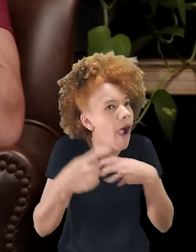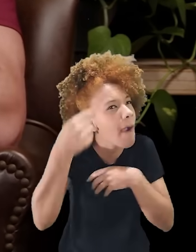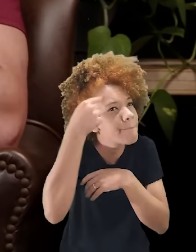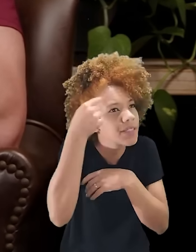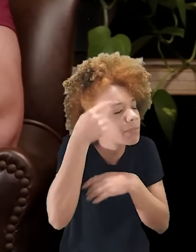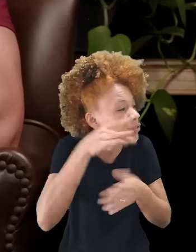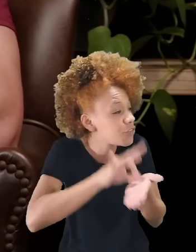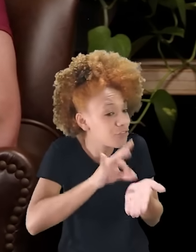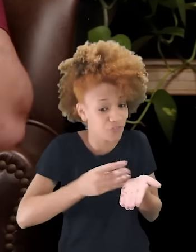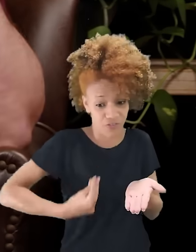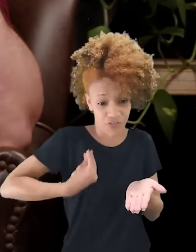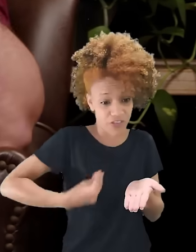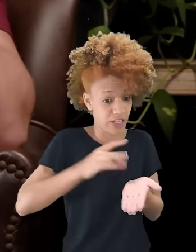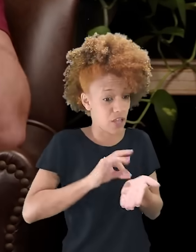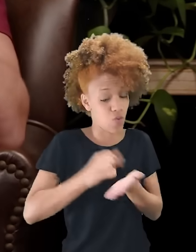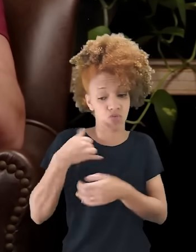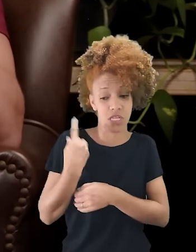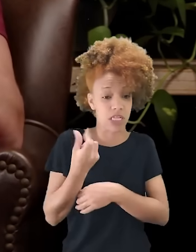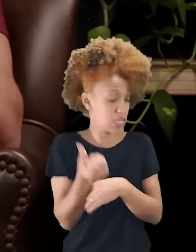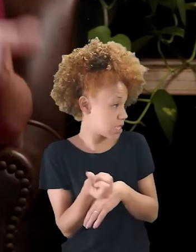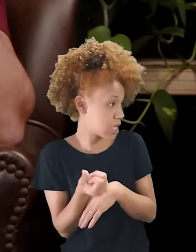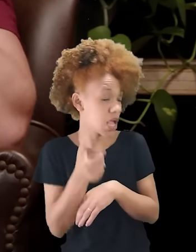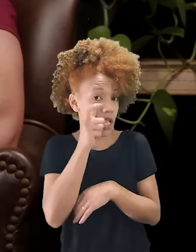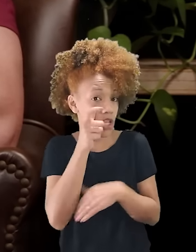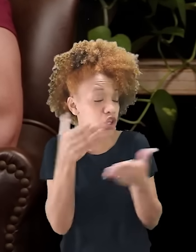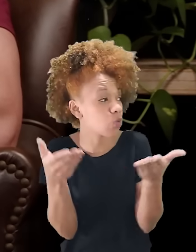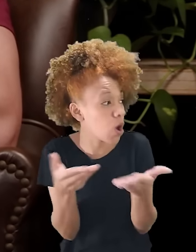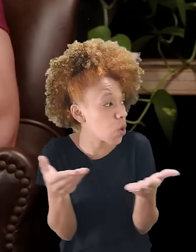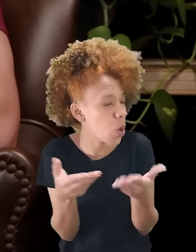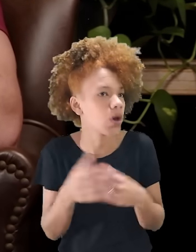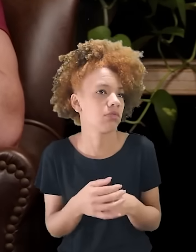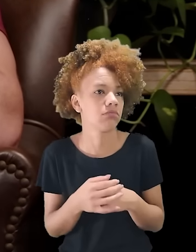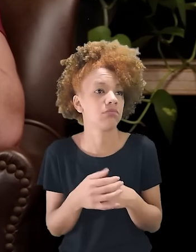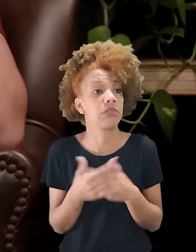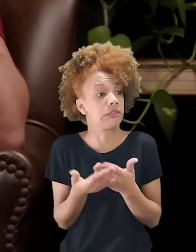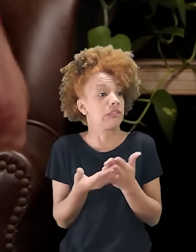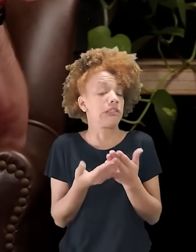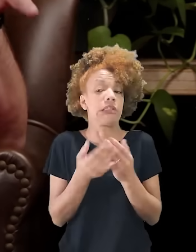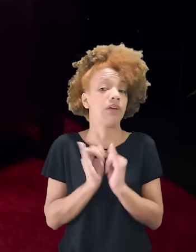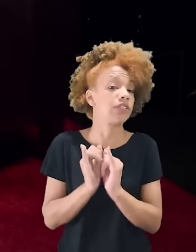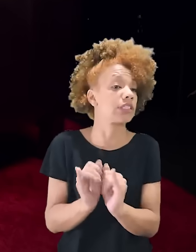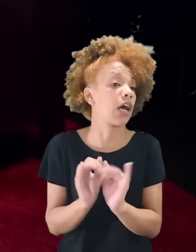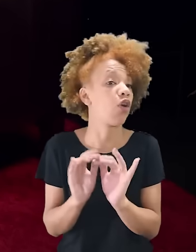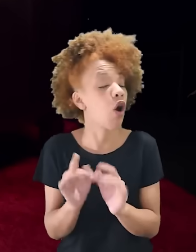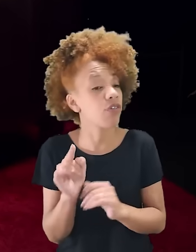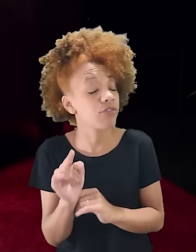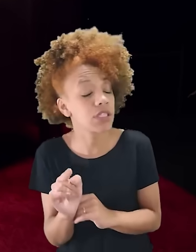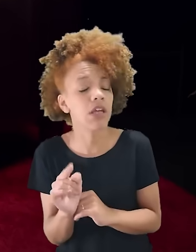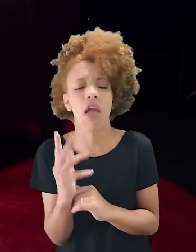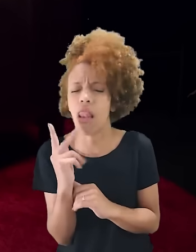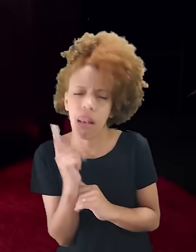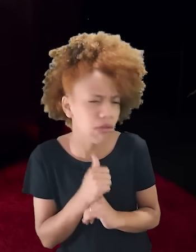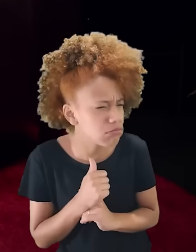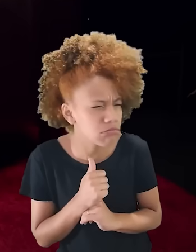a vida real de uma modelo uma menina que tem 16 anos de idade que tá assistindo esse programa aqui agora antes até né e falaram para ela assim ah você você